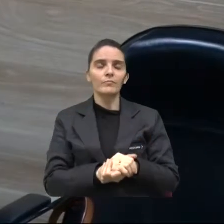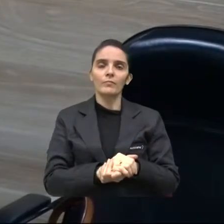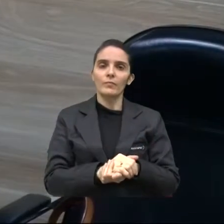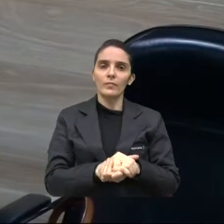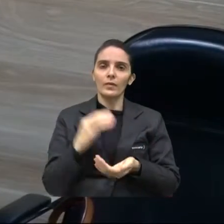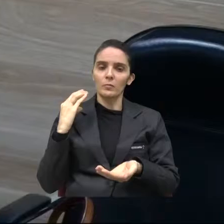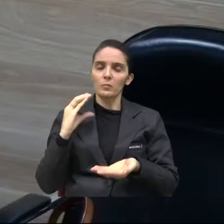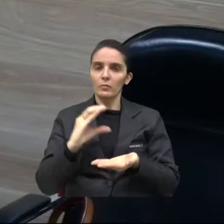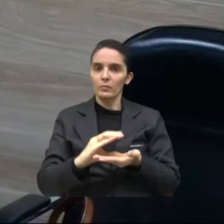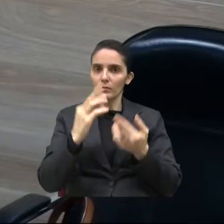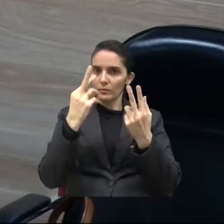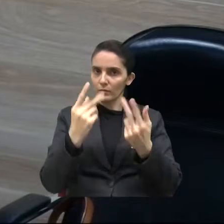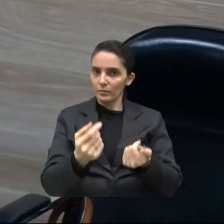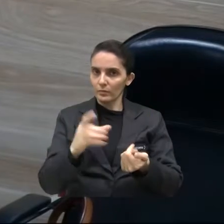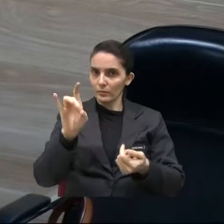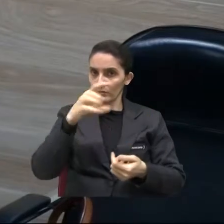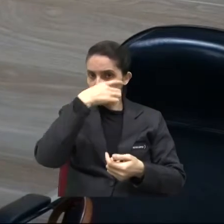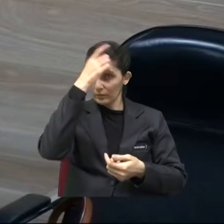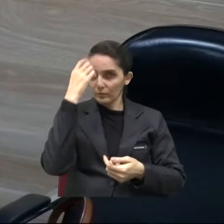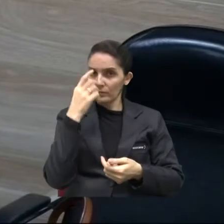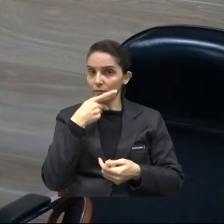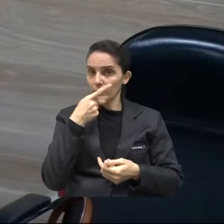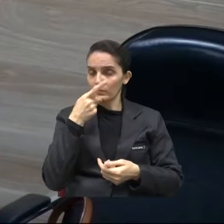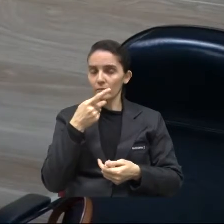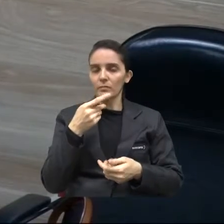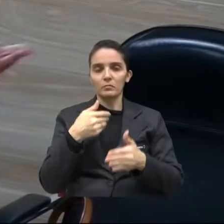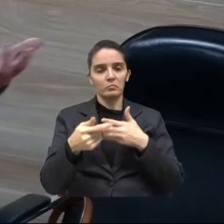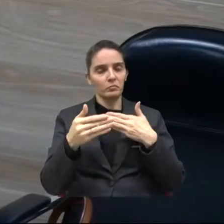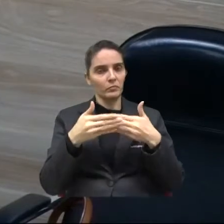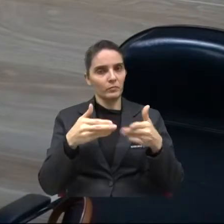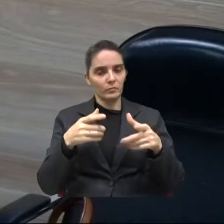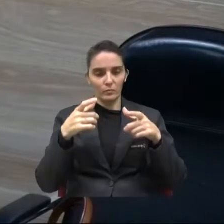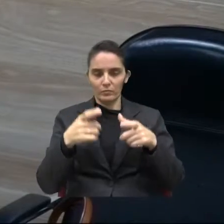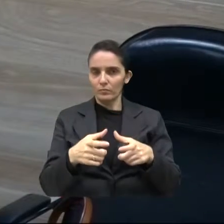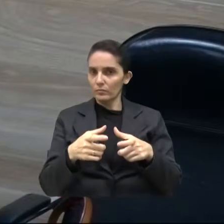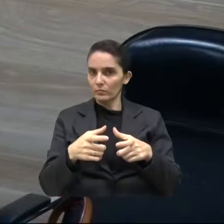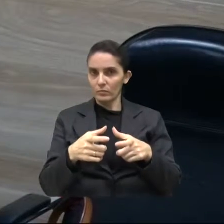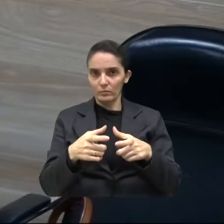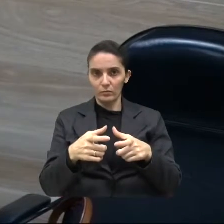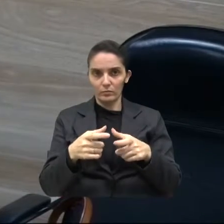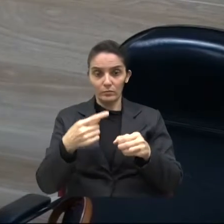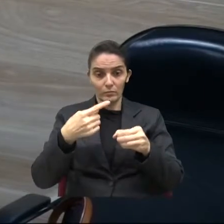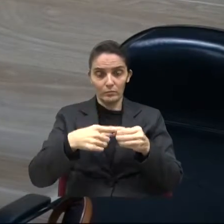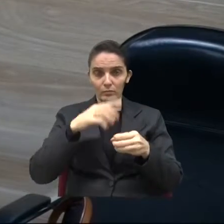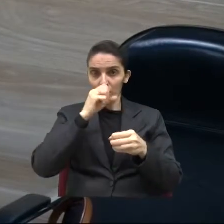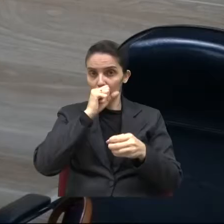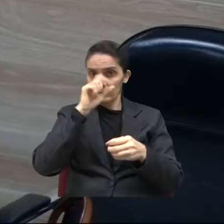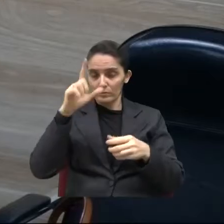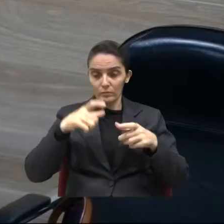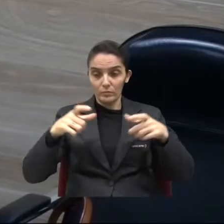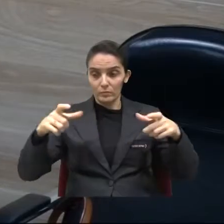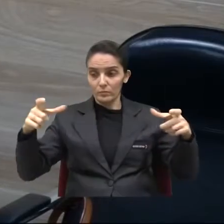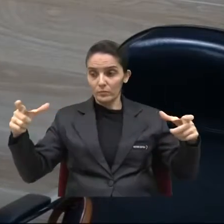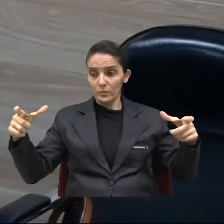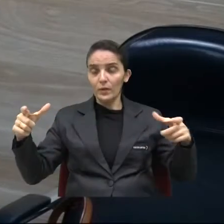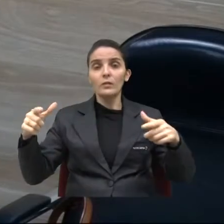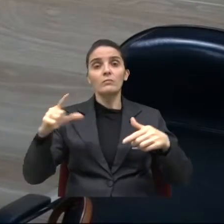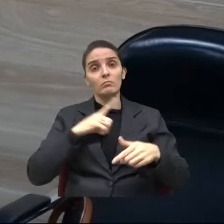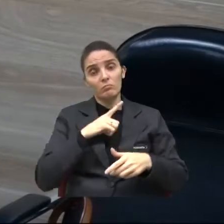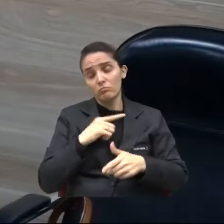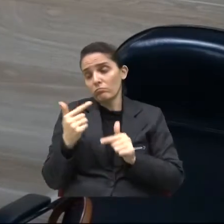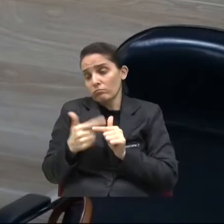recursos, como o vereador Wagner disse, porque para qualquer lugar que a cidade crescer, nós vamos ter os